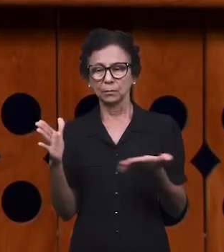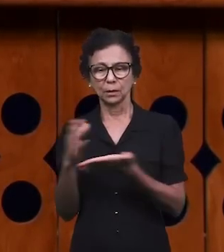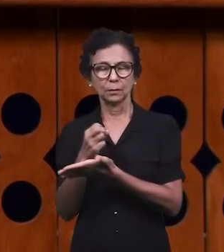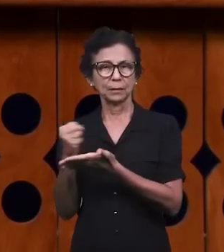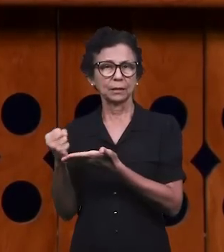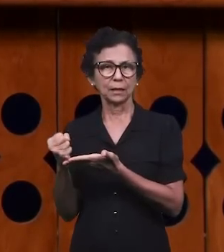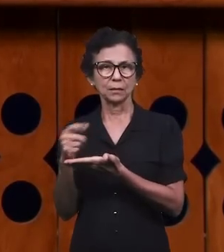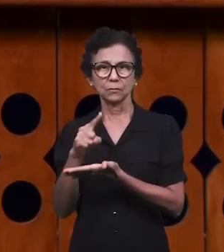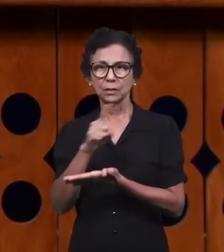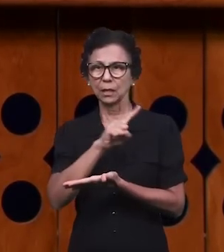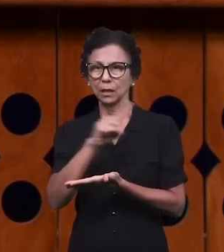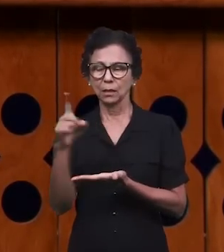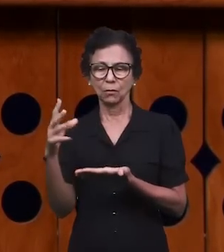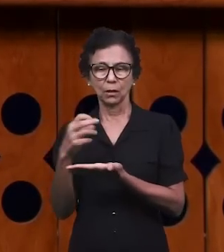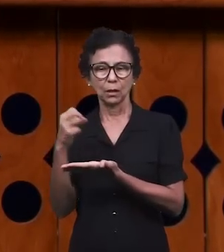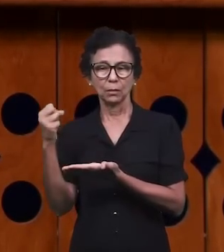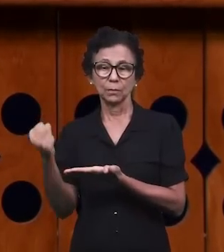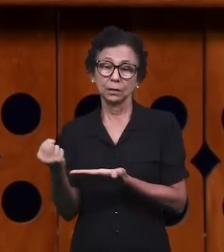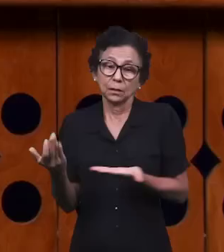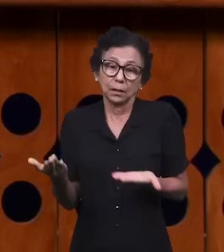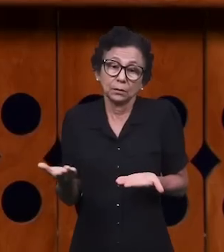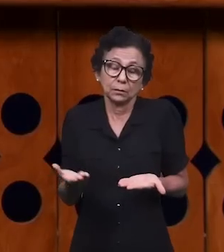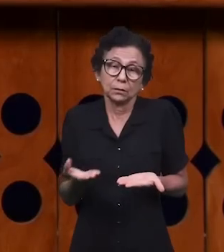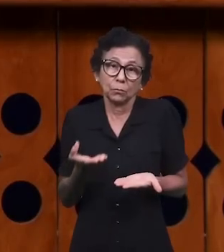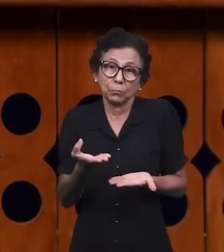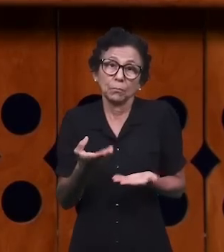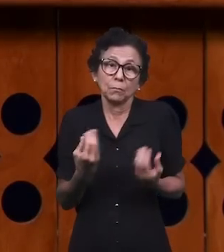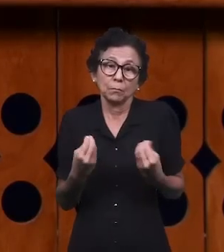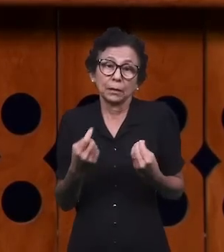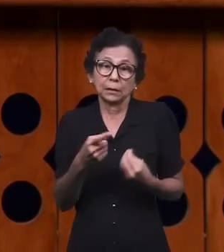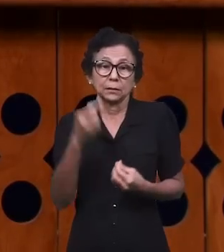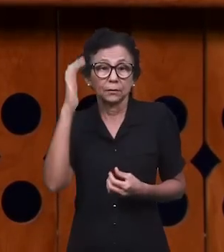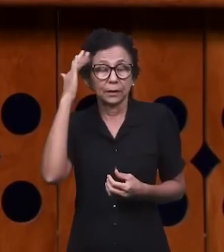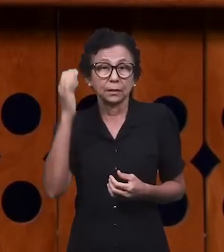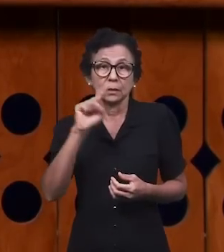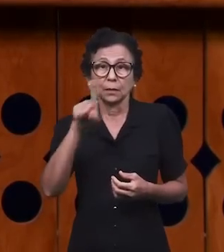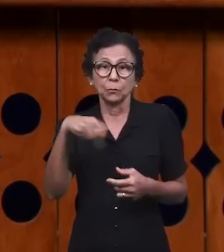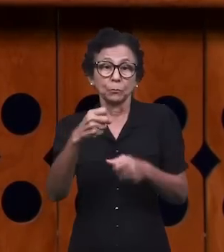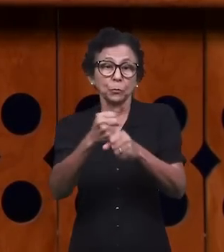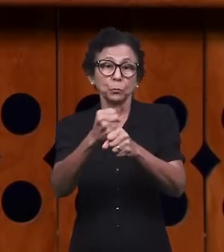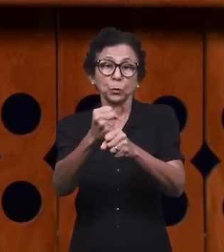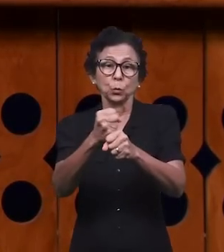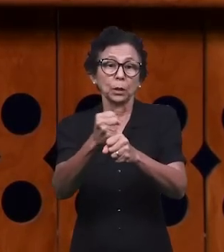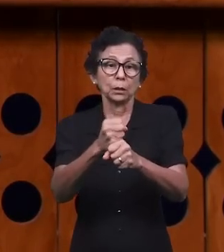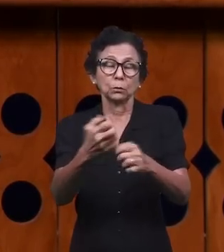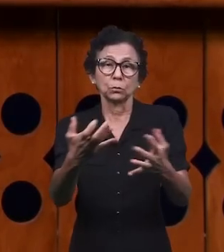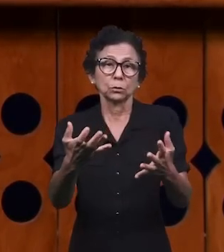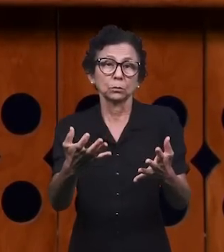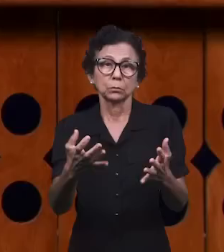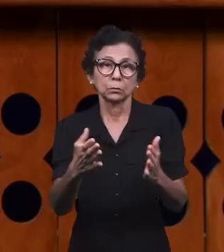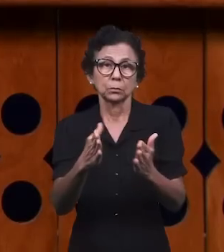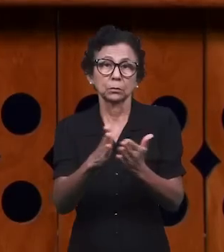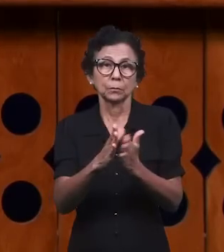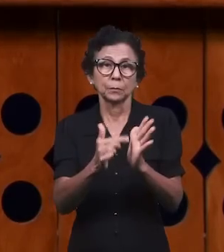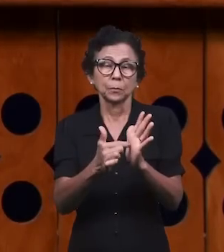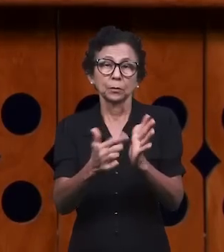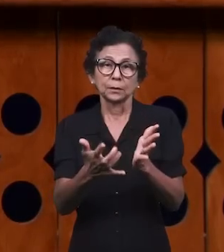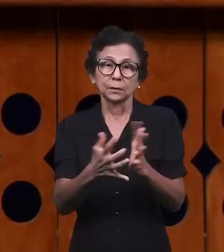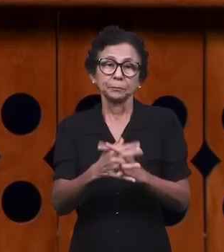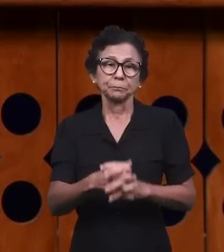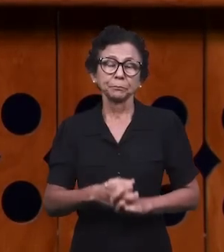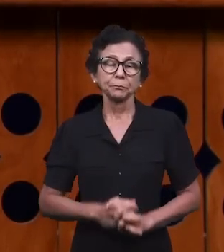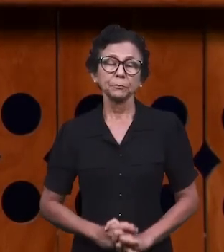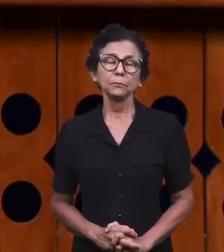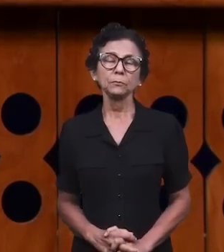compreensão do milênio vai ficar prejudicada, porque você não vai viver. Então é importante viver esse foco agora, tá?